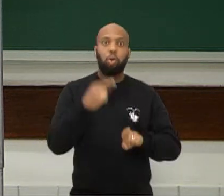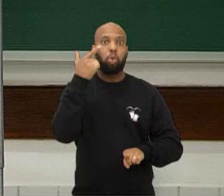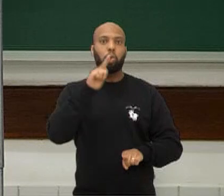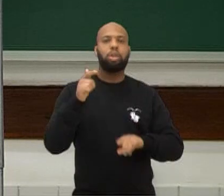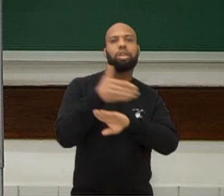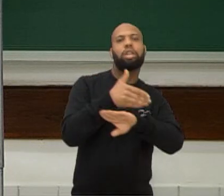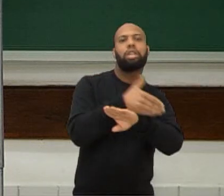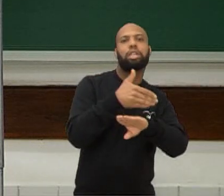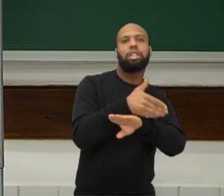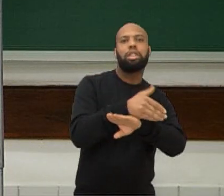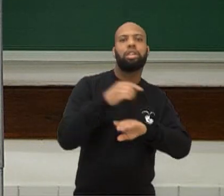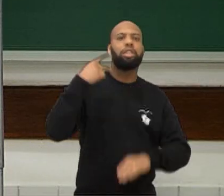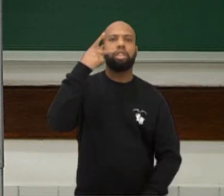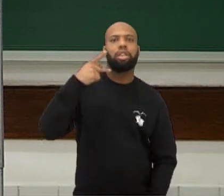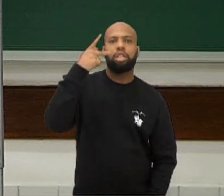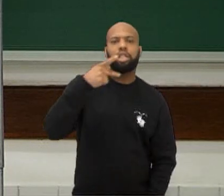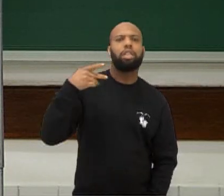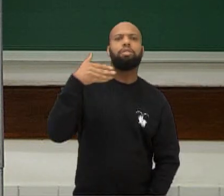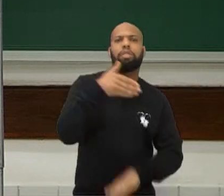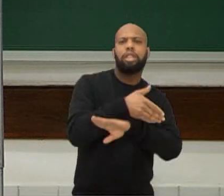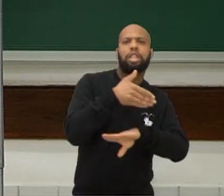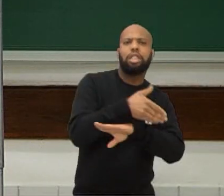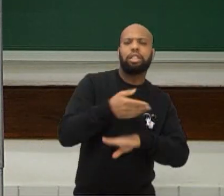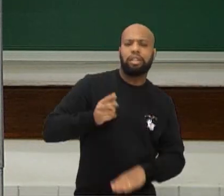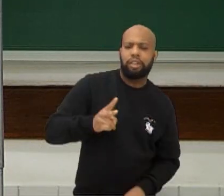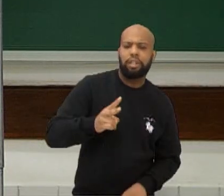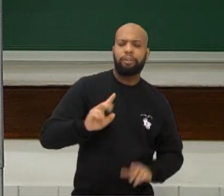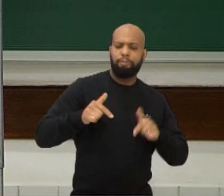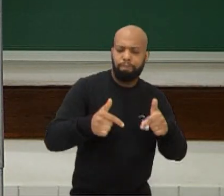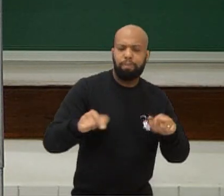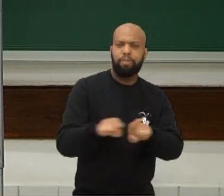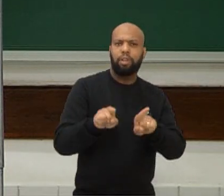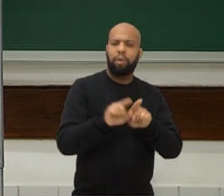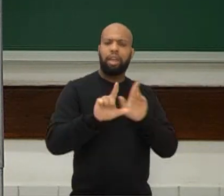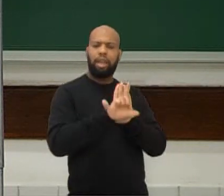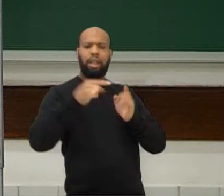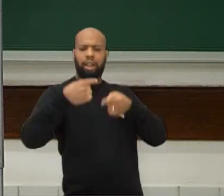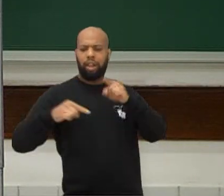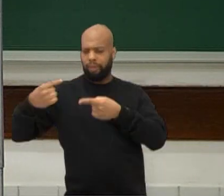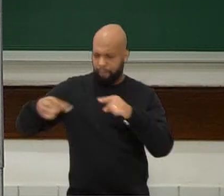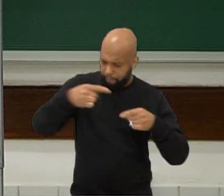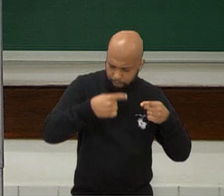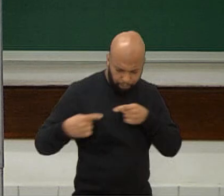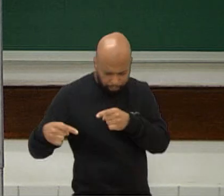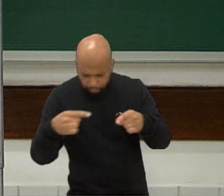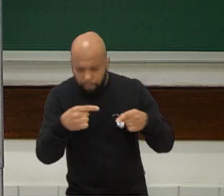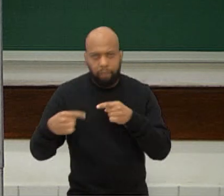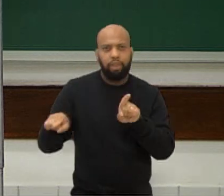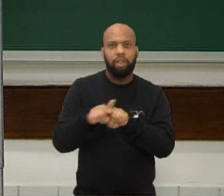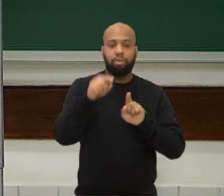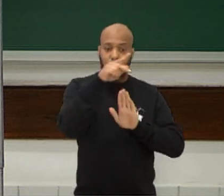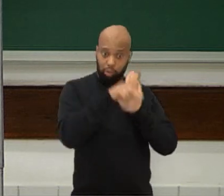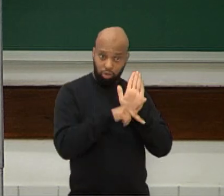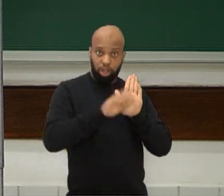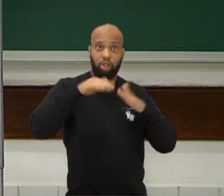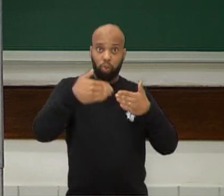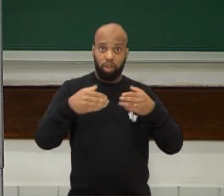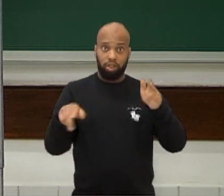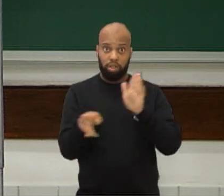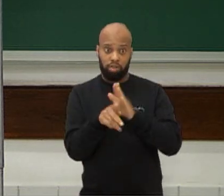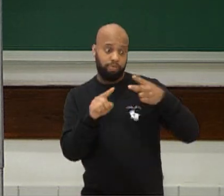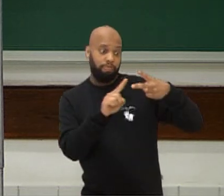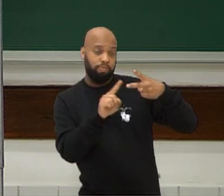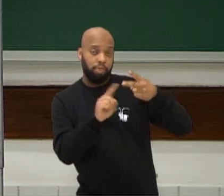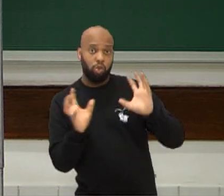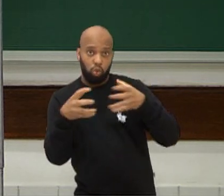podiam participar da política ativamente, debater leis, debater projetos. E esses tribunos da